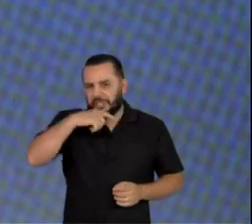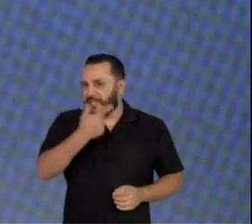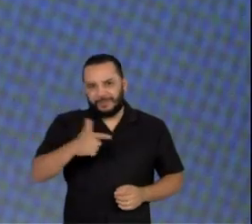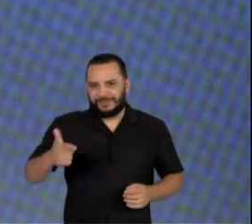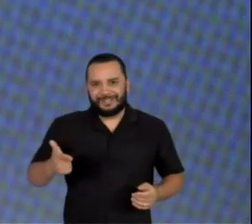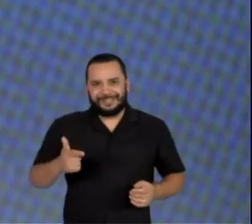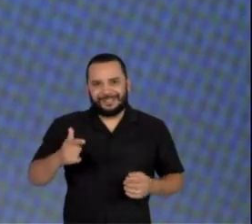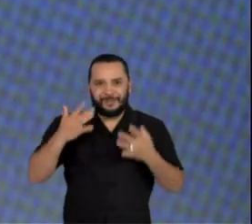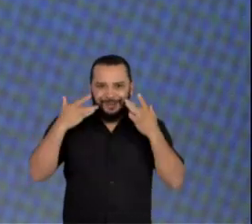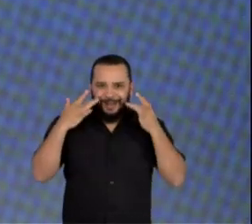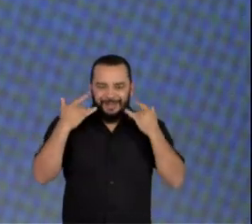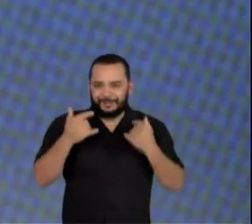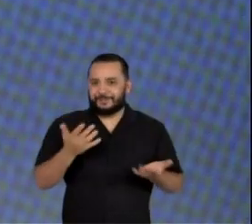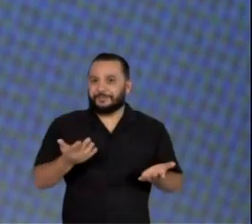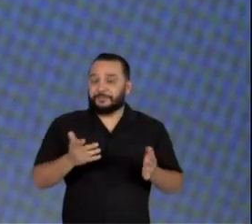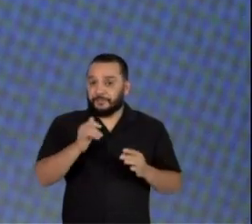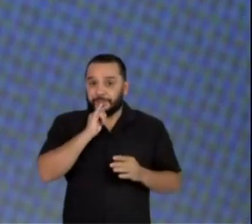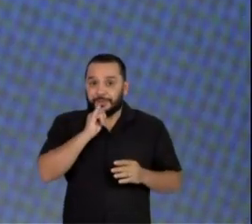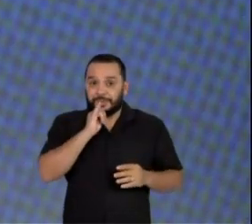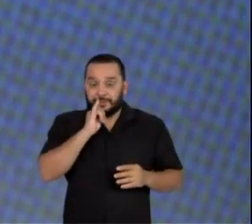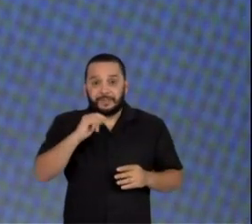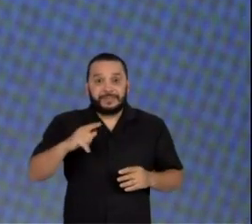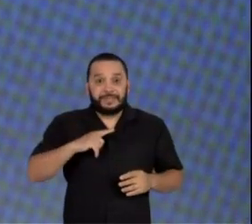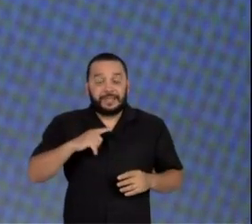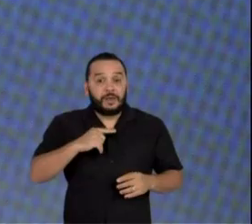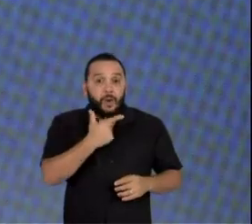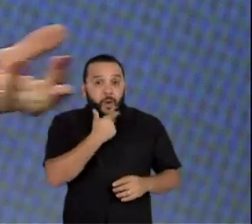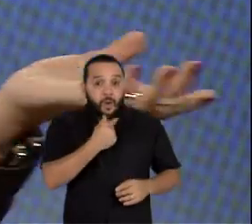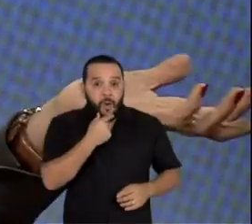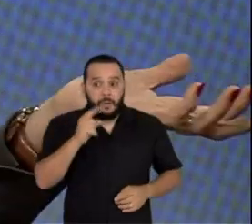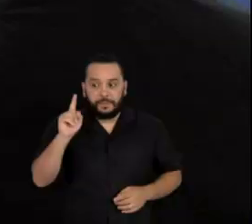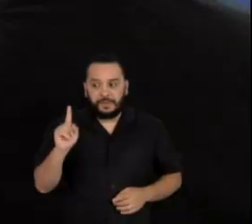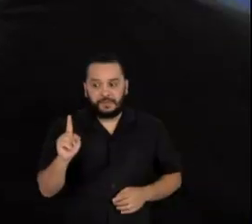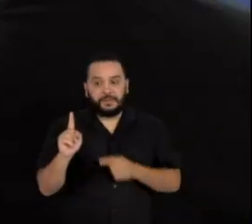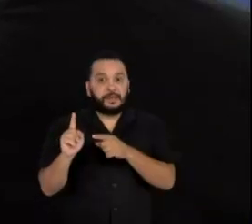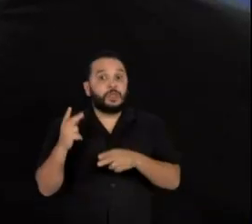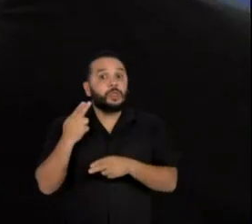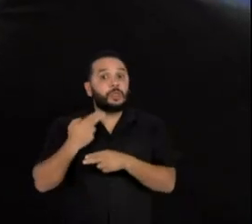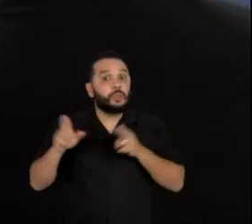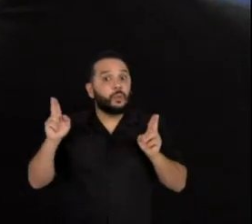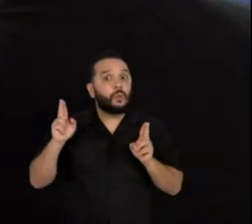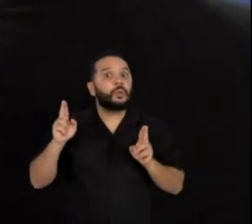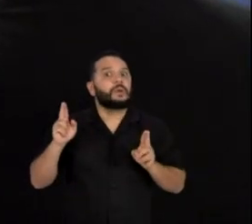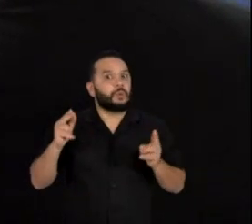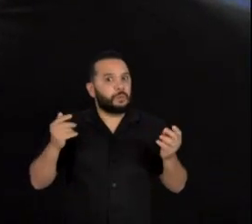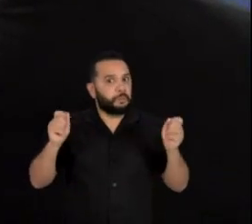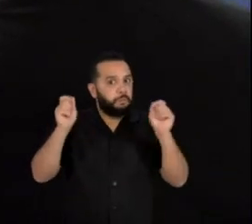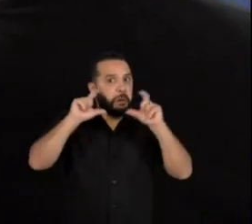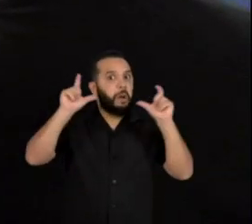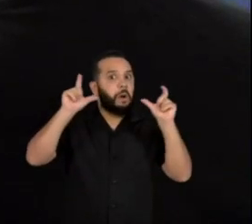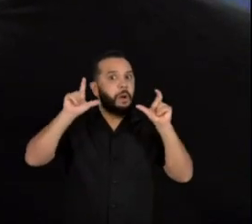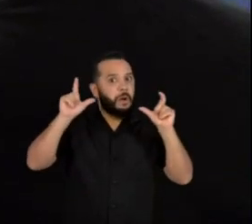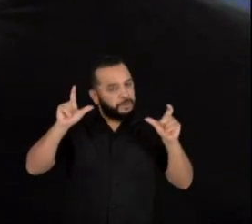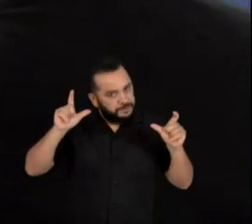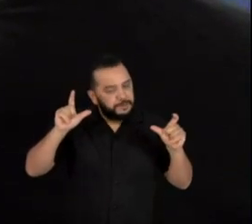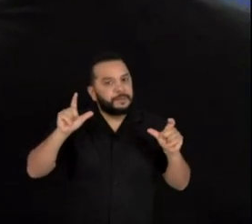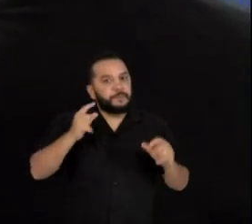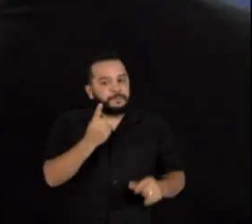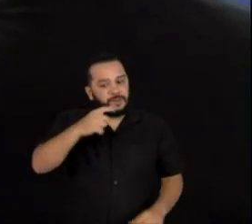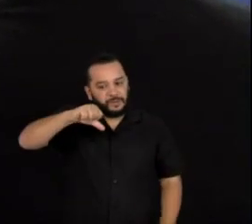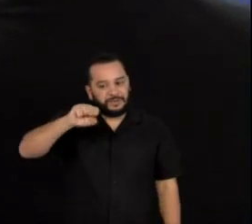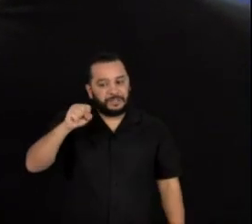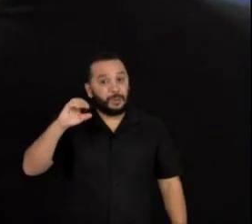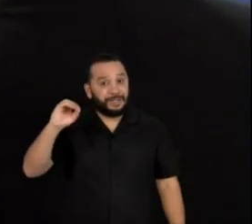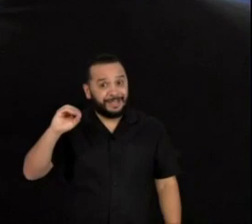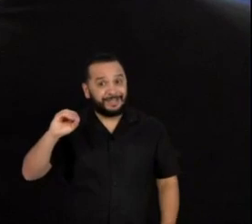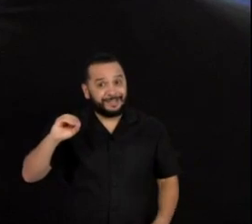80, né, você ter uma cena de nu masculino era muito mais chocante. Sabe assim, se